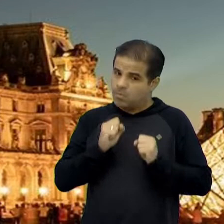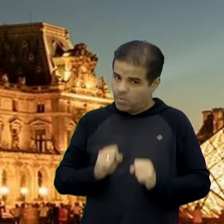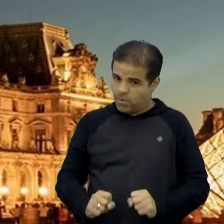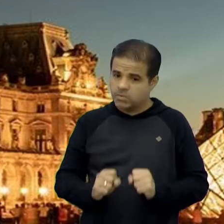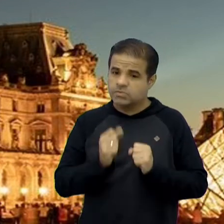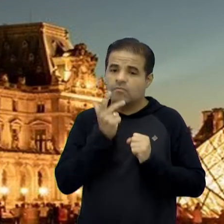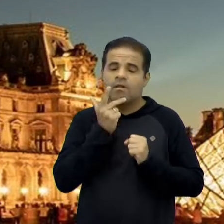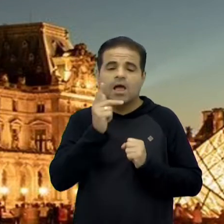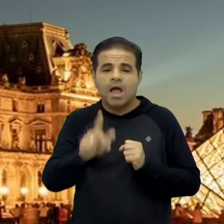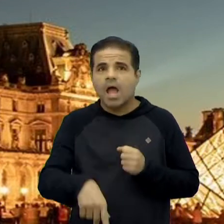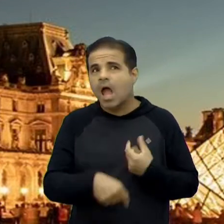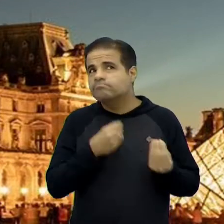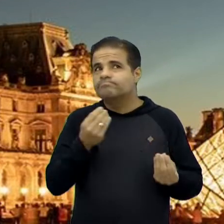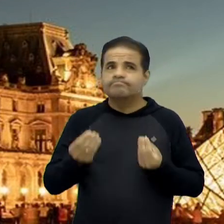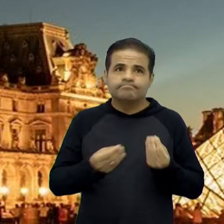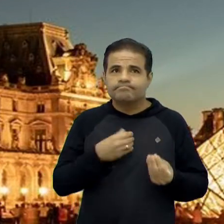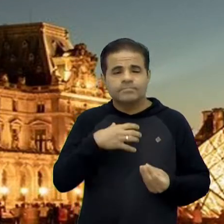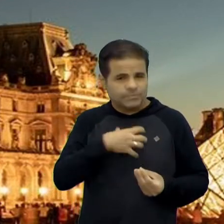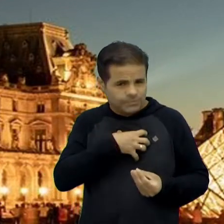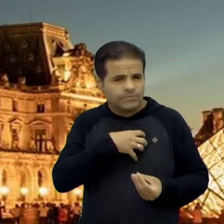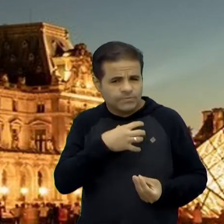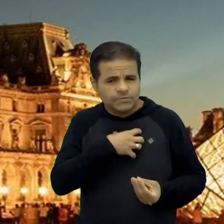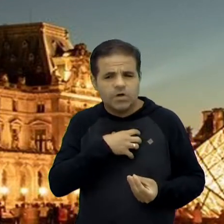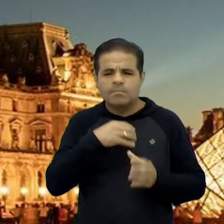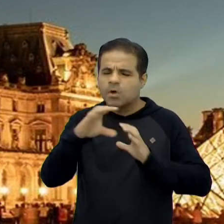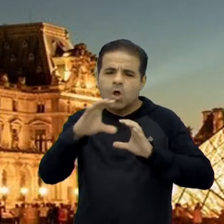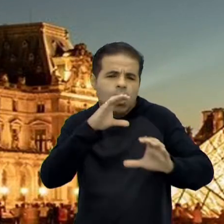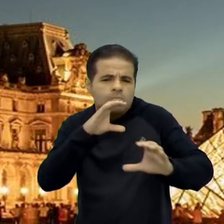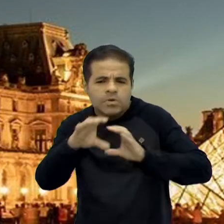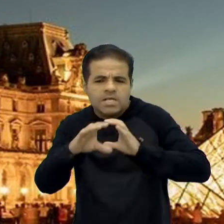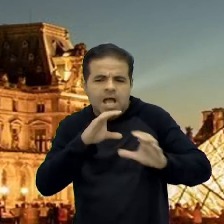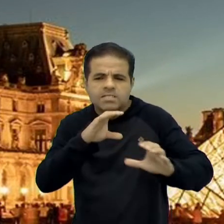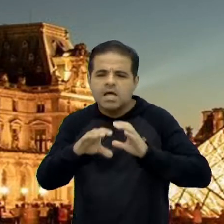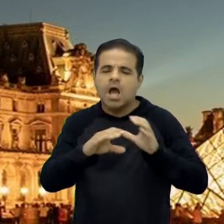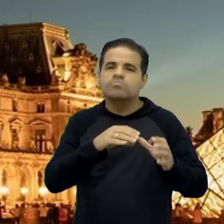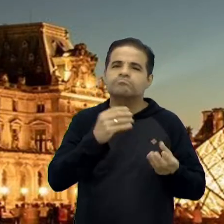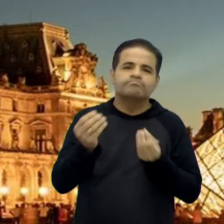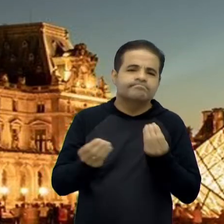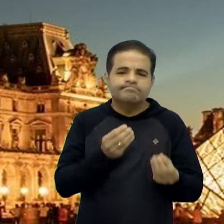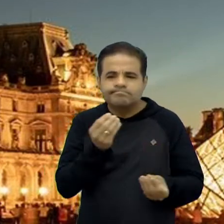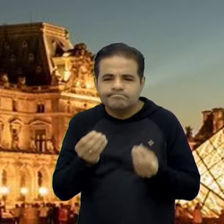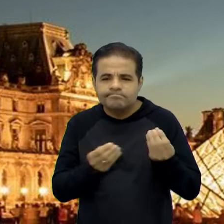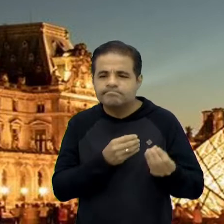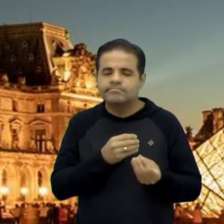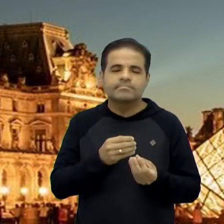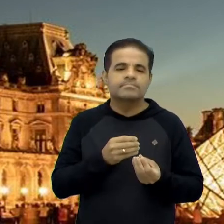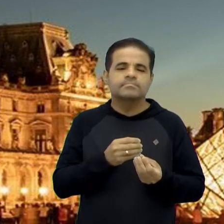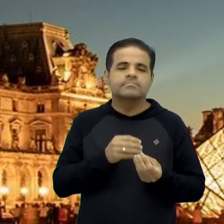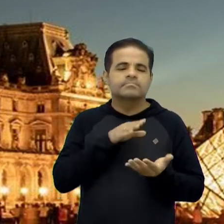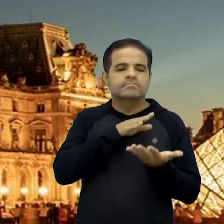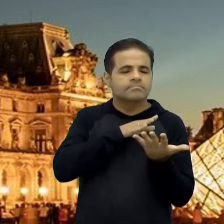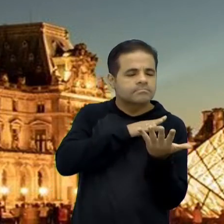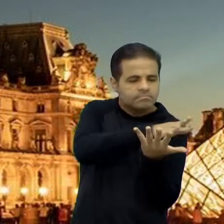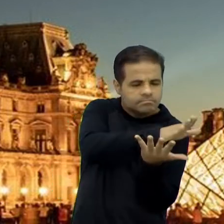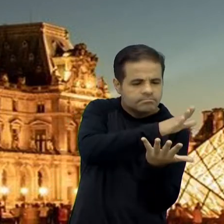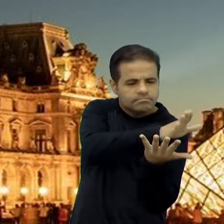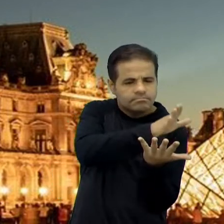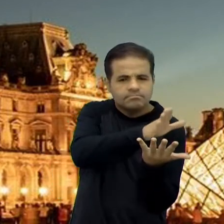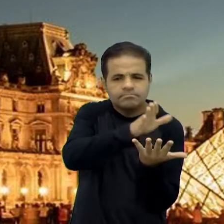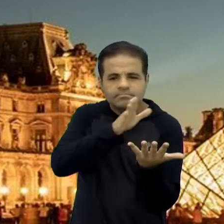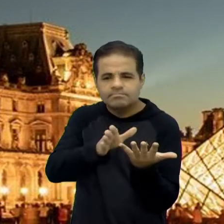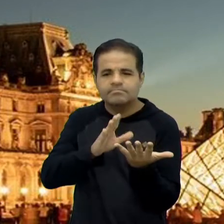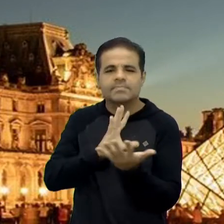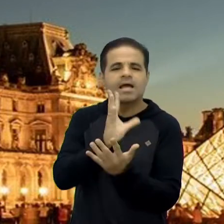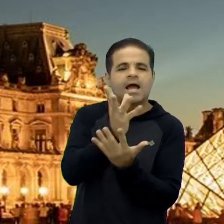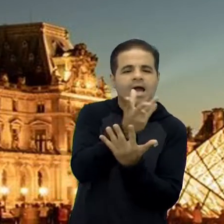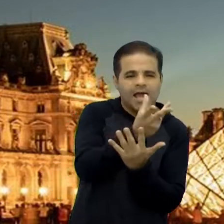talvez seja uma forma de comunicação que transita ali pela arte híbrida,